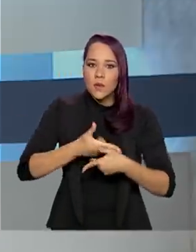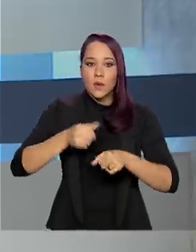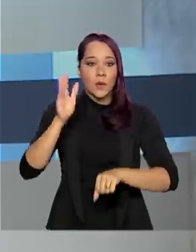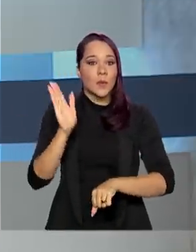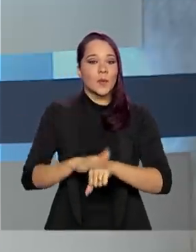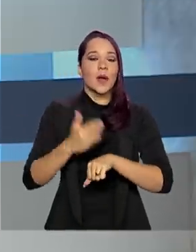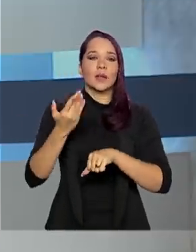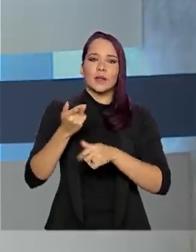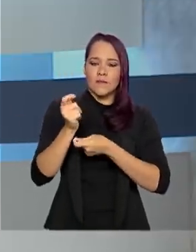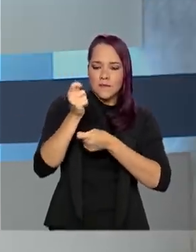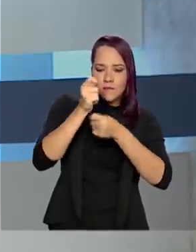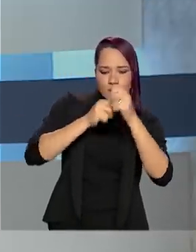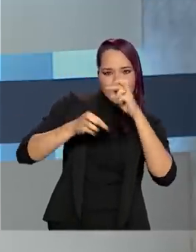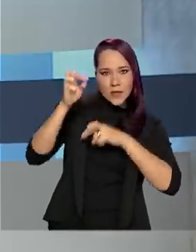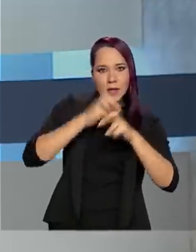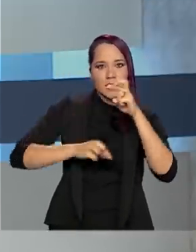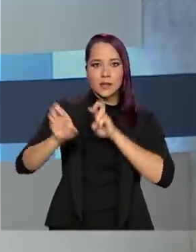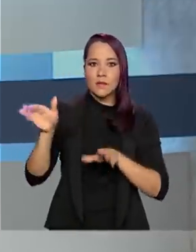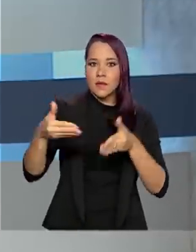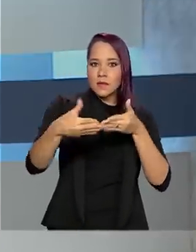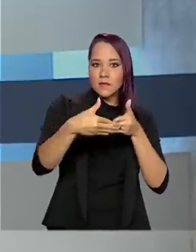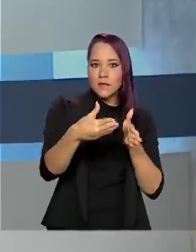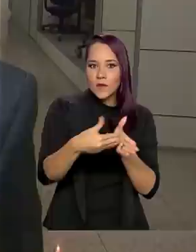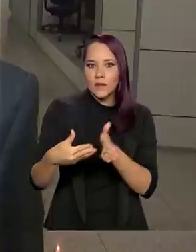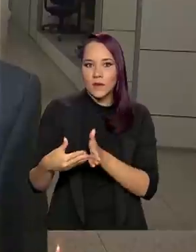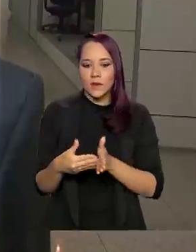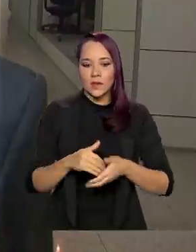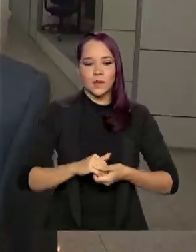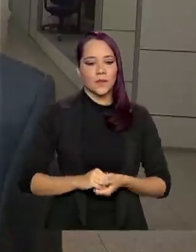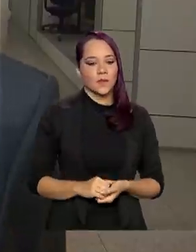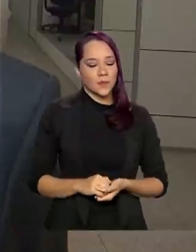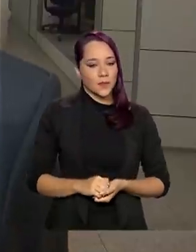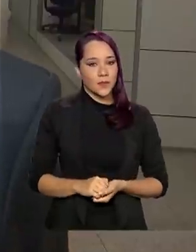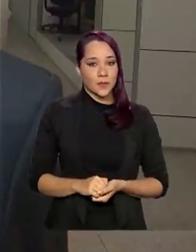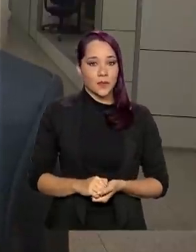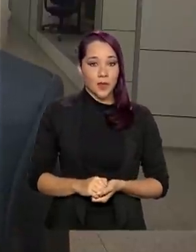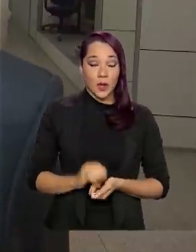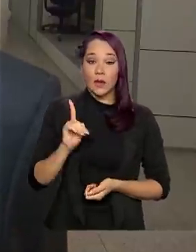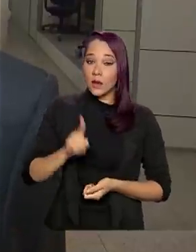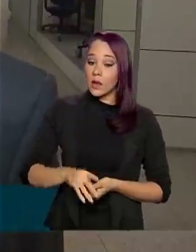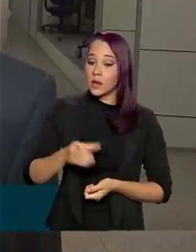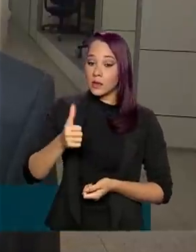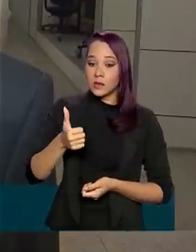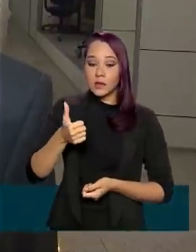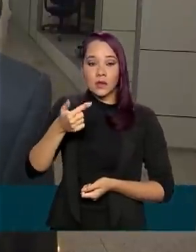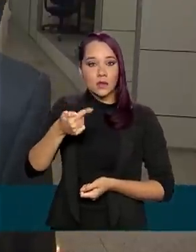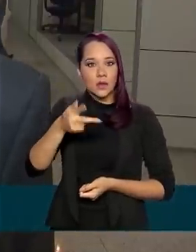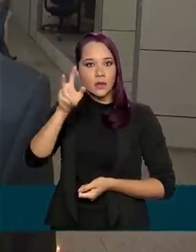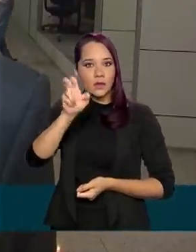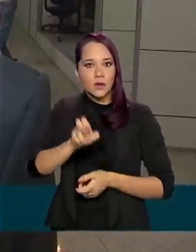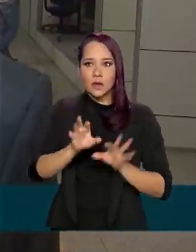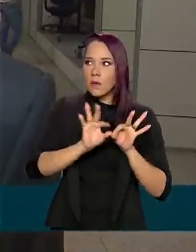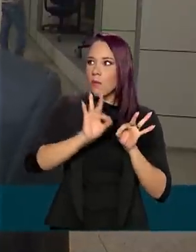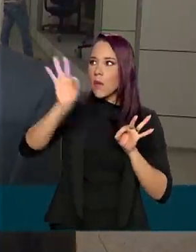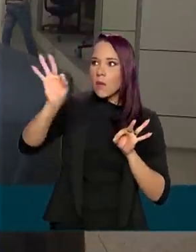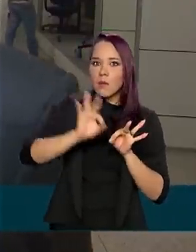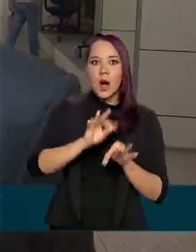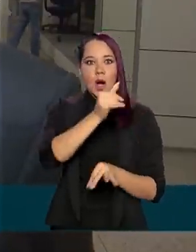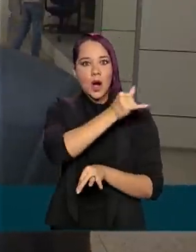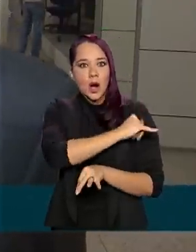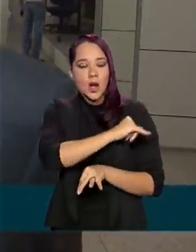vez mais a fiscalização nas fronteiras. São 17 vezes a distância Rio-Brasília,